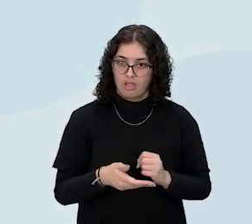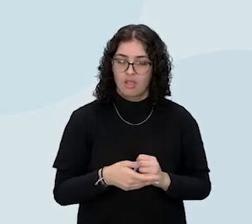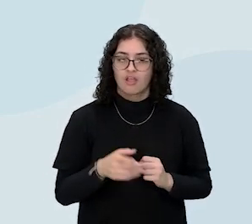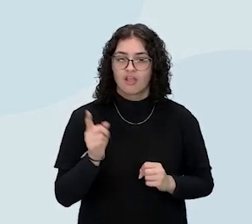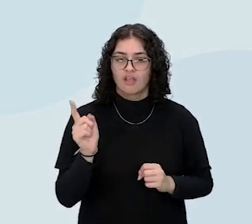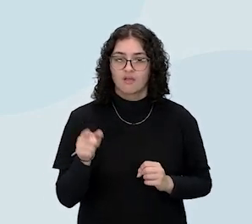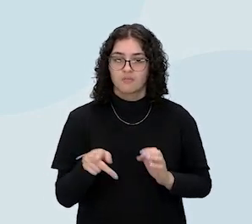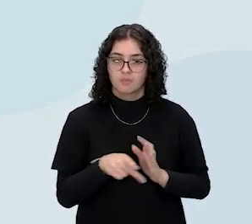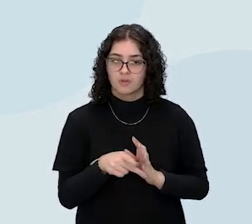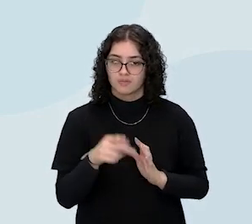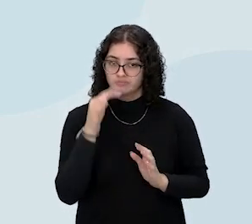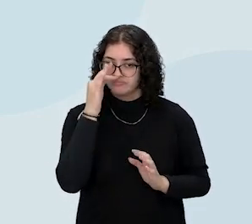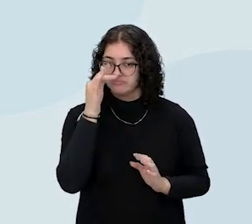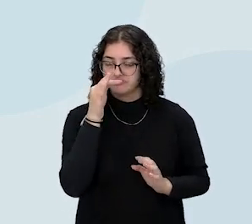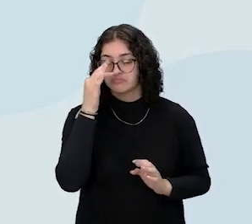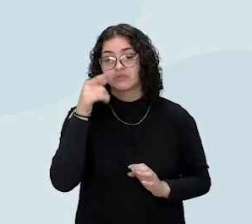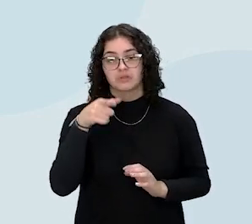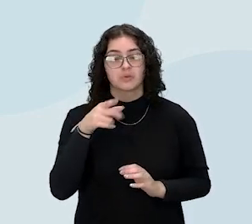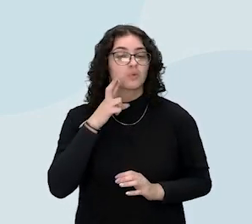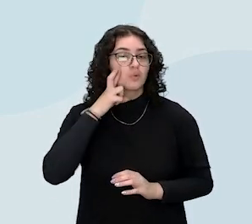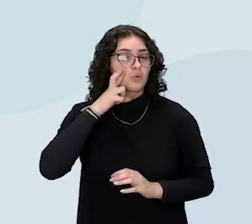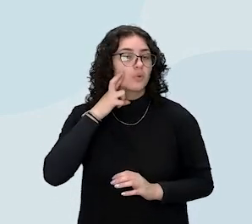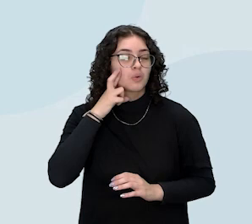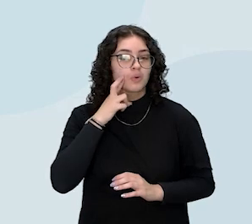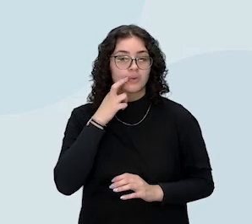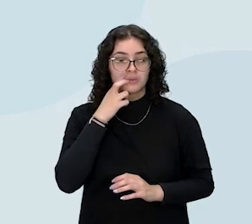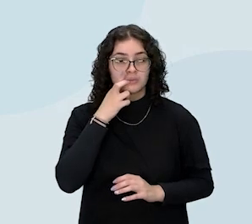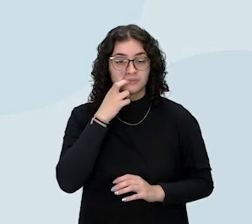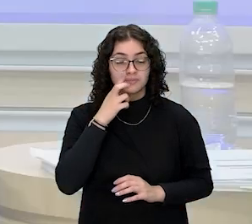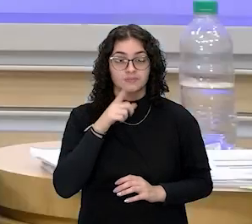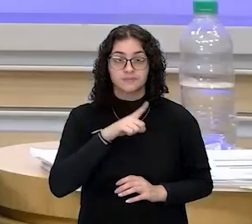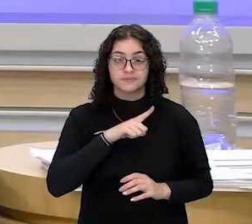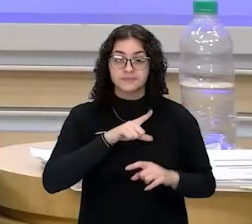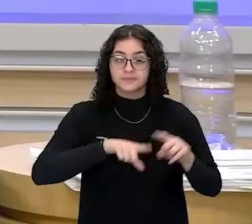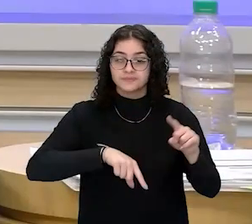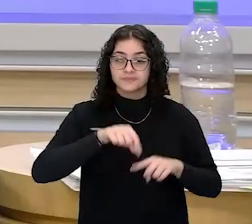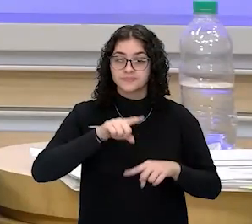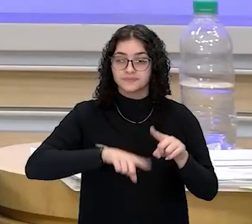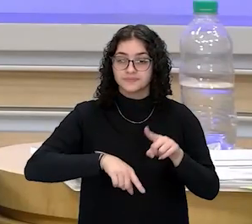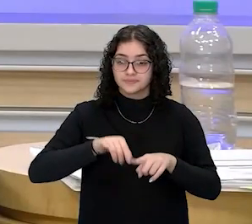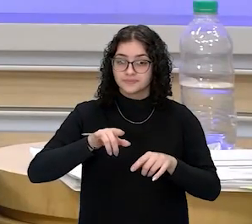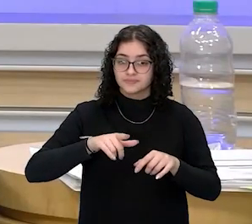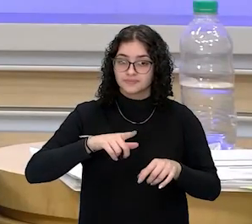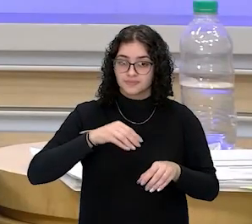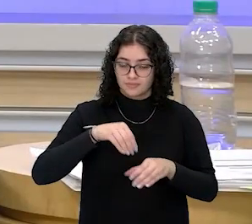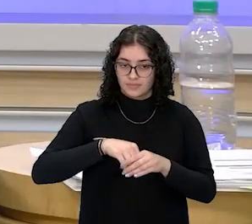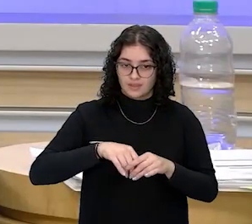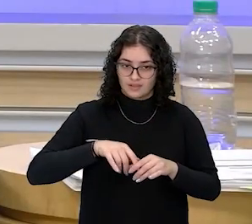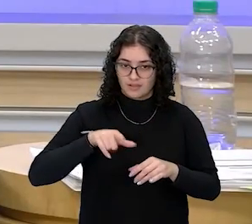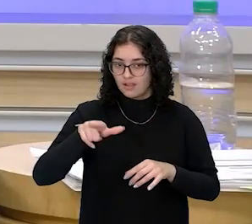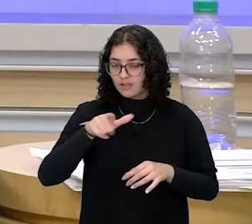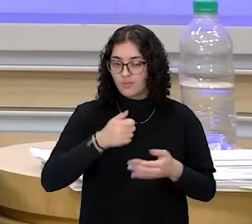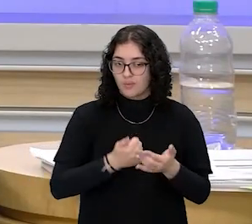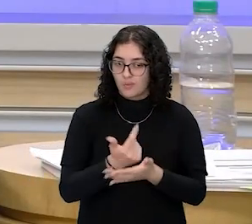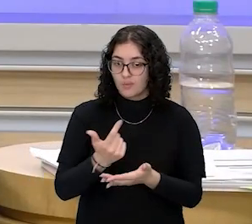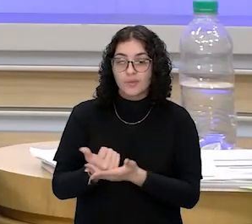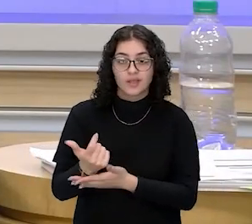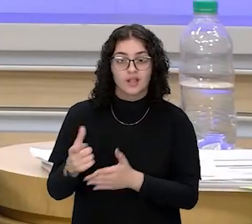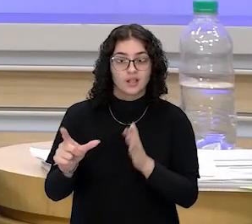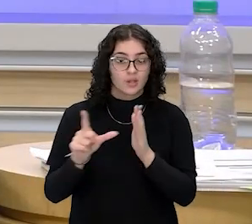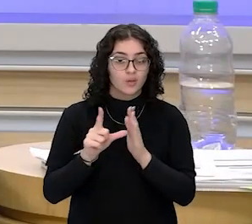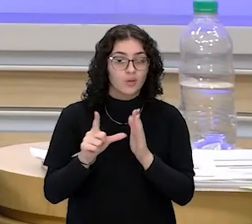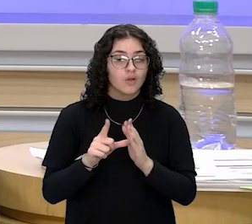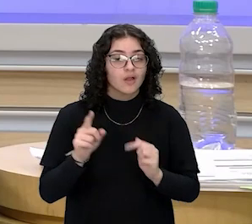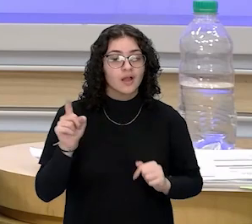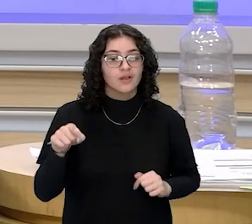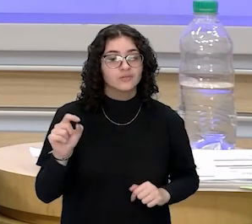essa hortência fique rosa. Então, tem alguns produtos no mercado aí da floricultura que vai